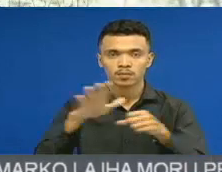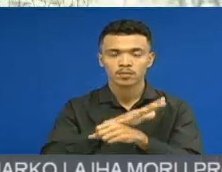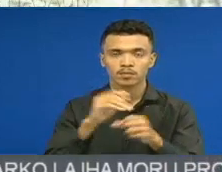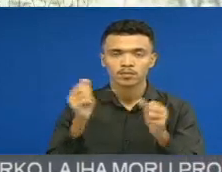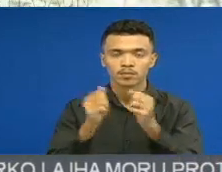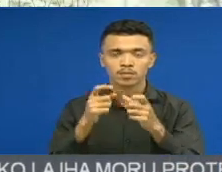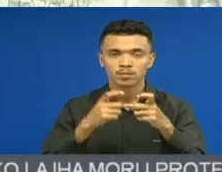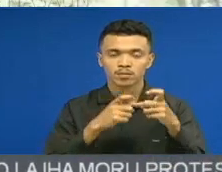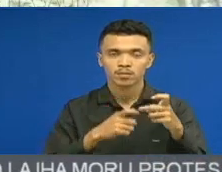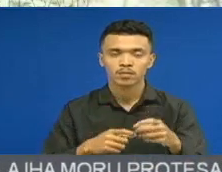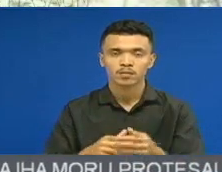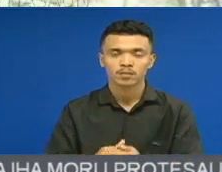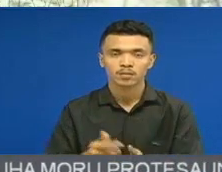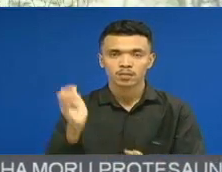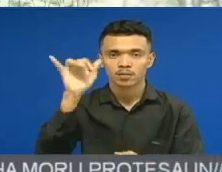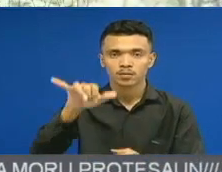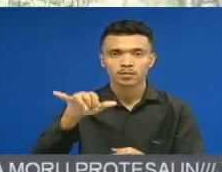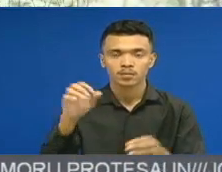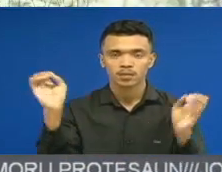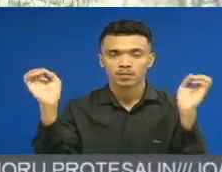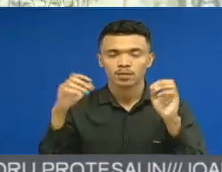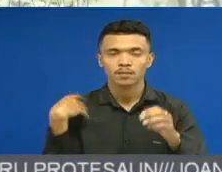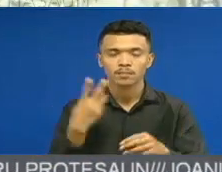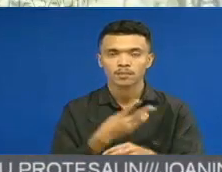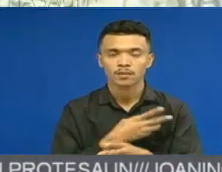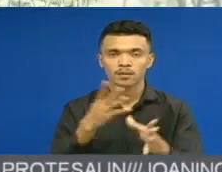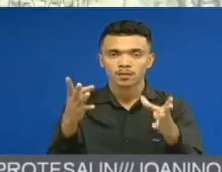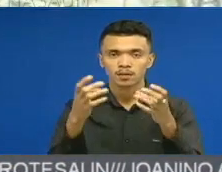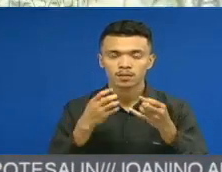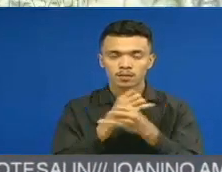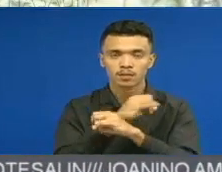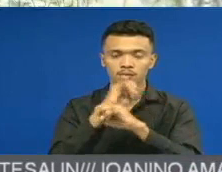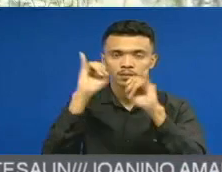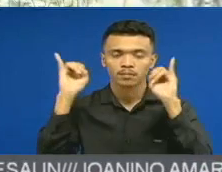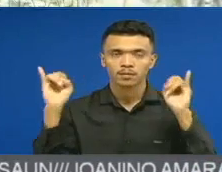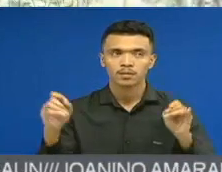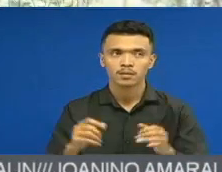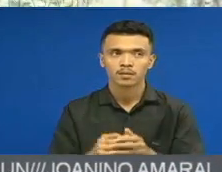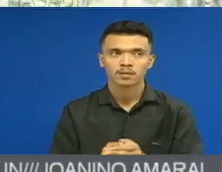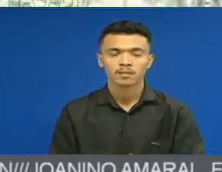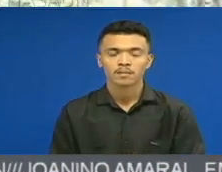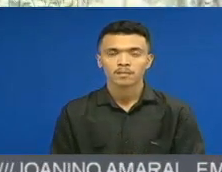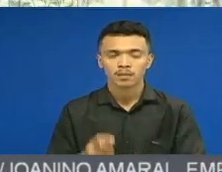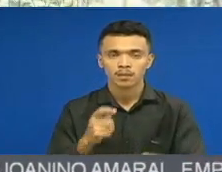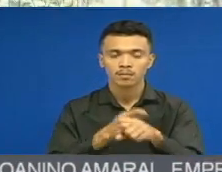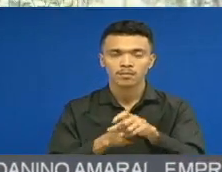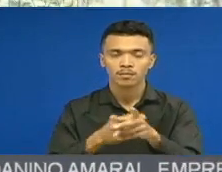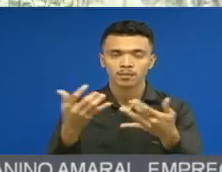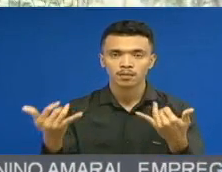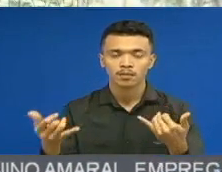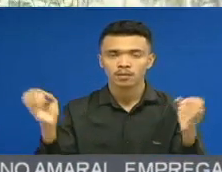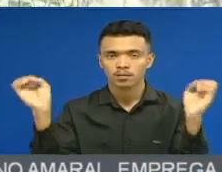tu ameaça o ioi, mas se é sempre lá e a minha cara o quã, mante com amor o quã. E então, loro momento da nene, lá os